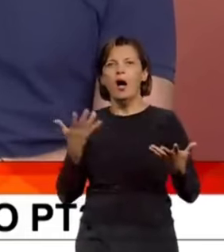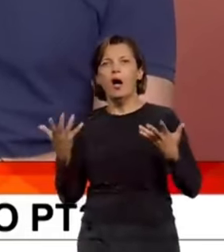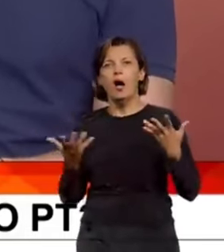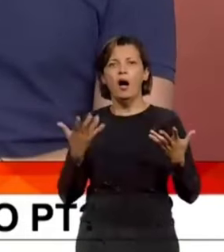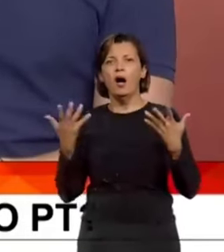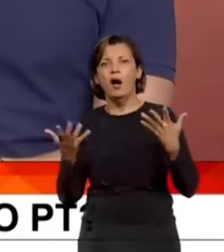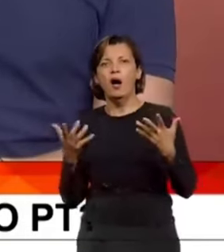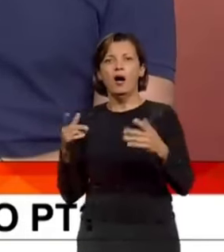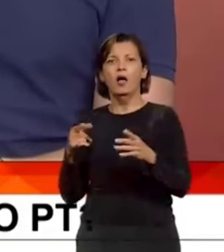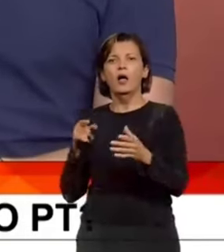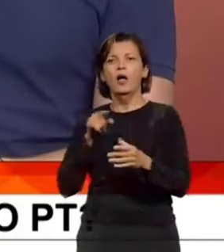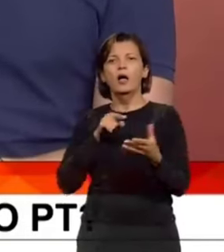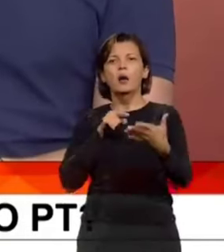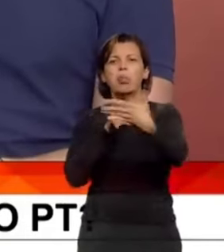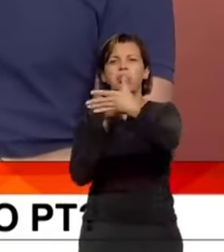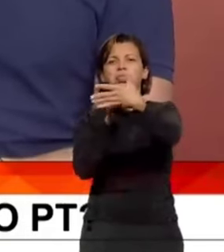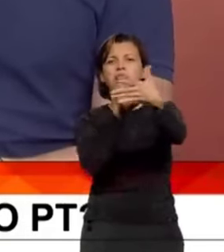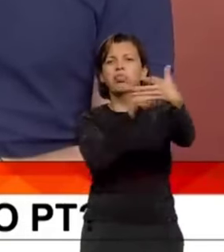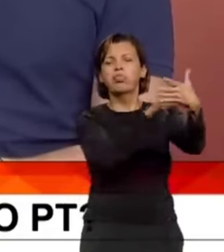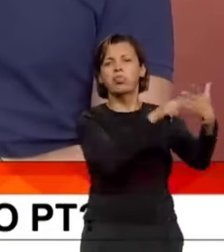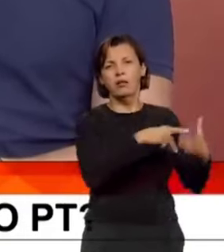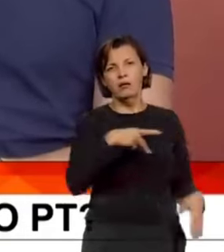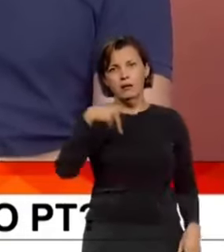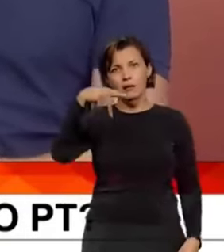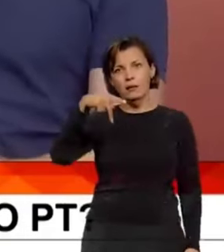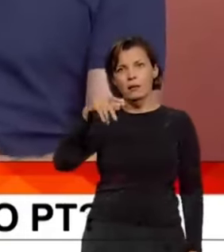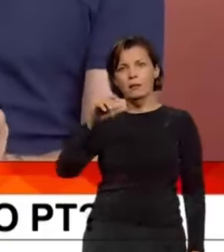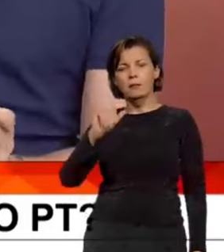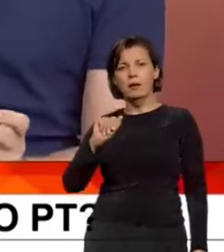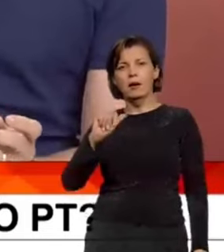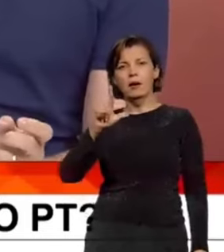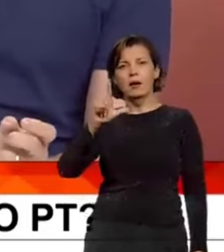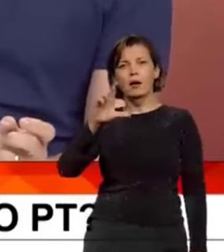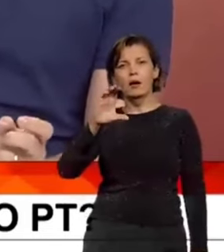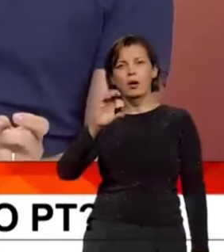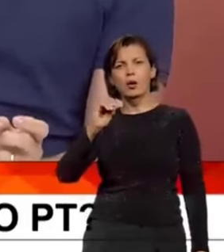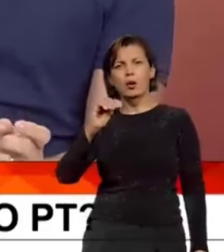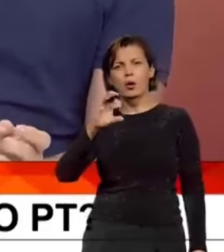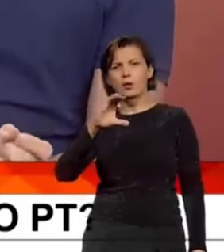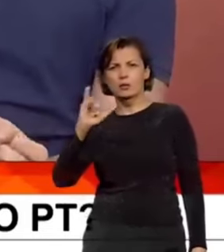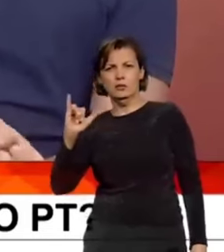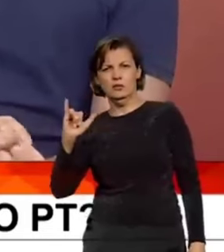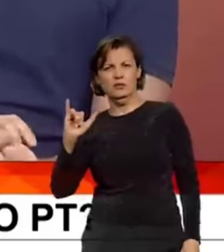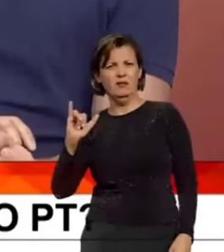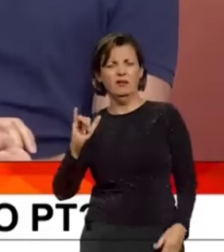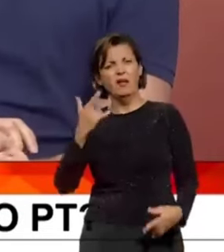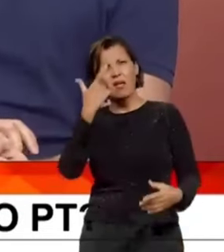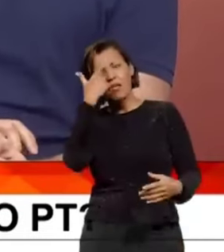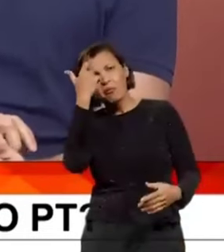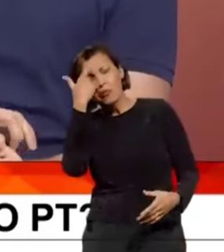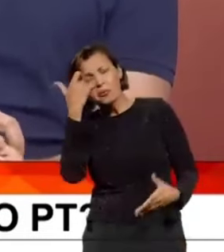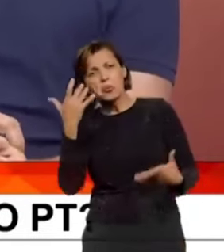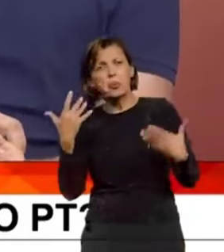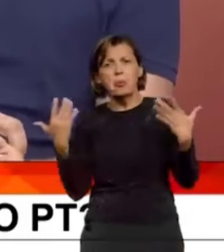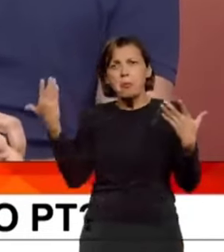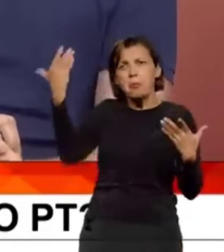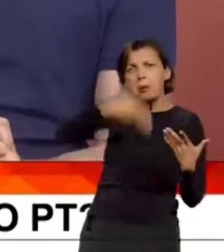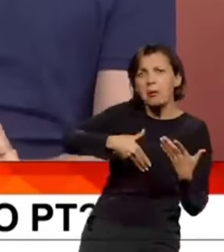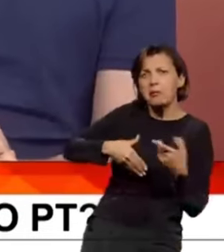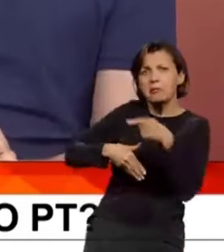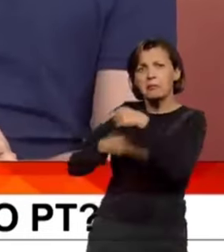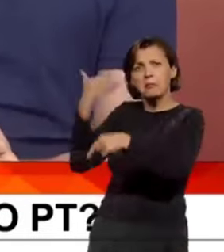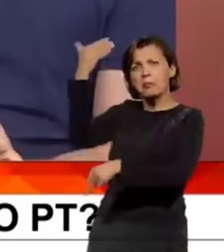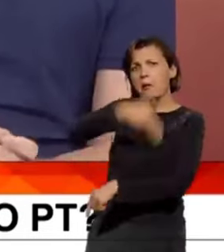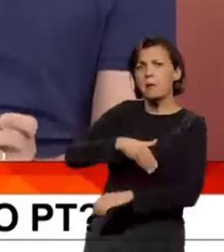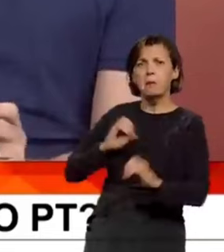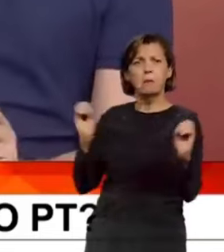depois faltando 5 dias para eleição trazer o Palocci ele fazer uma relação em fundada e depois o que que